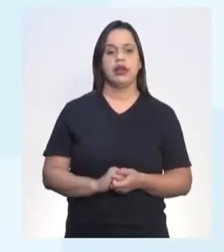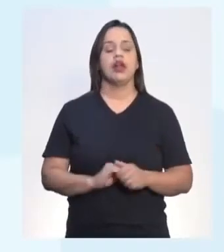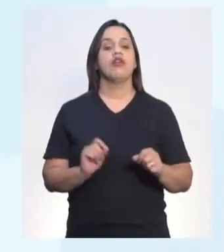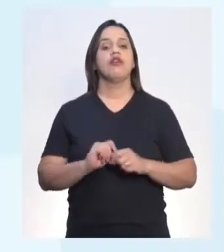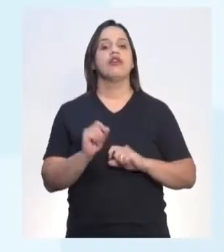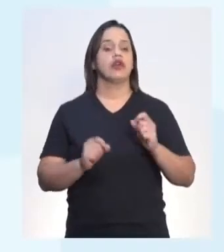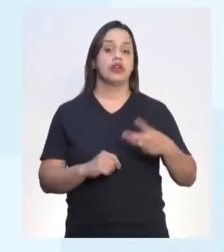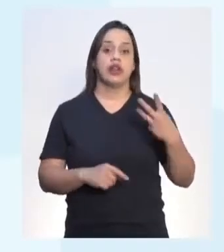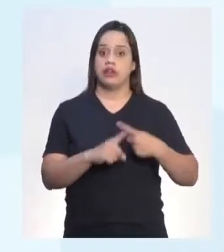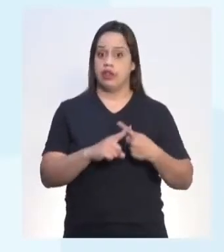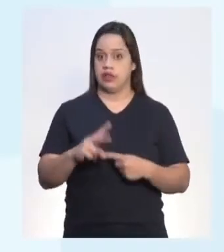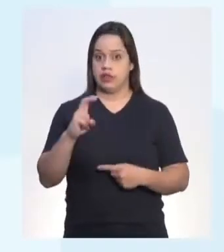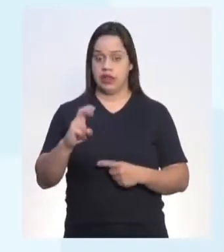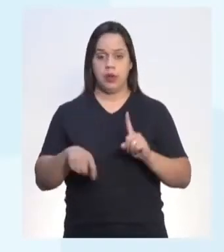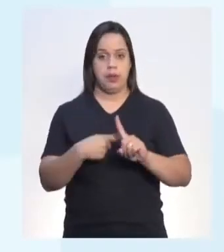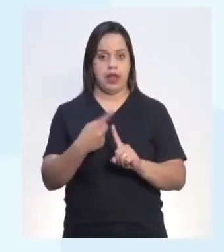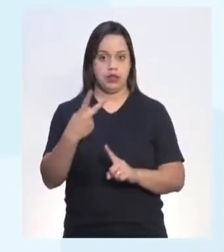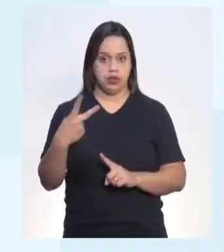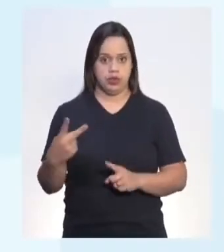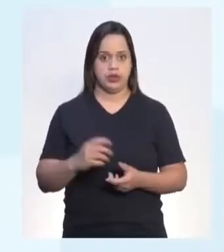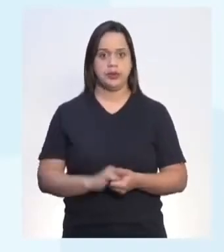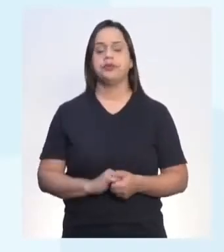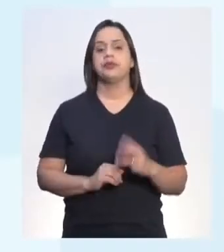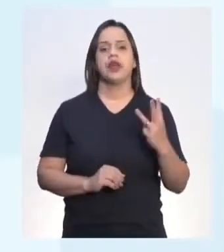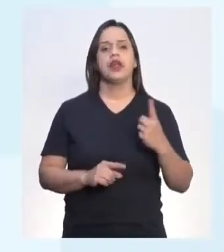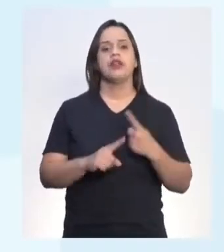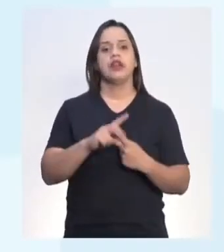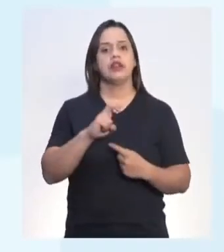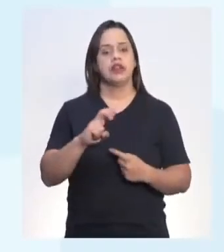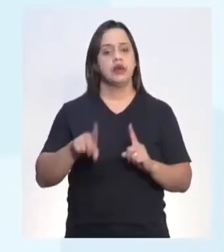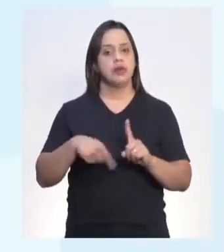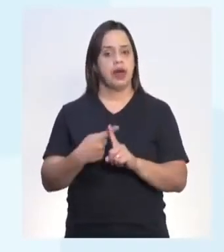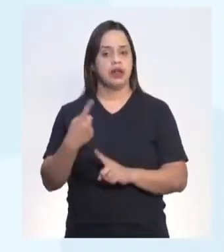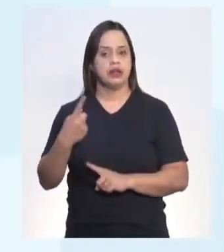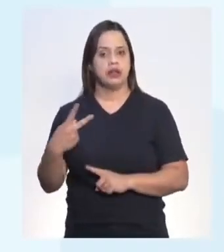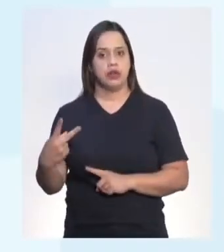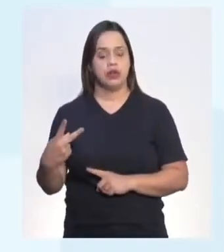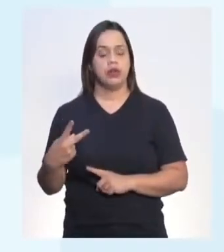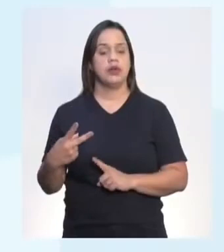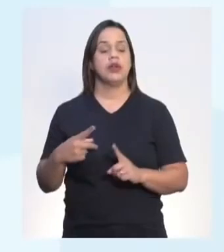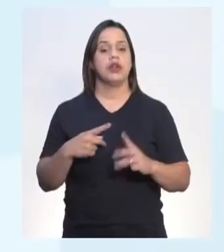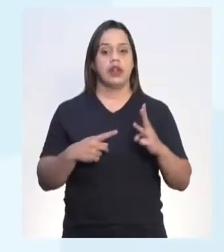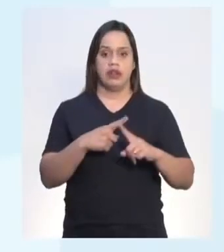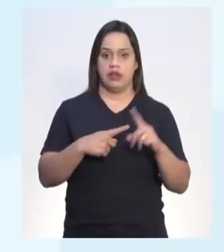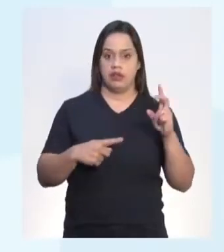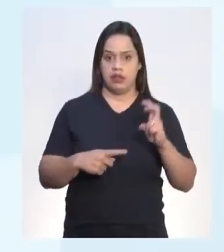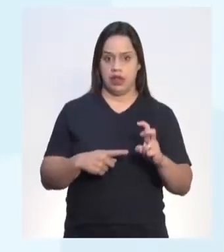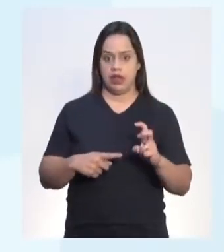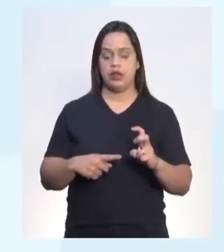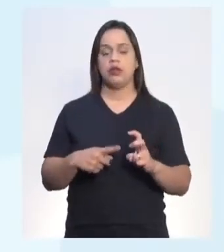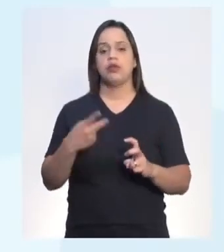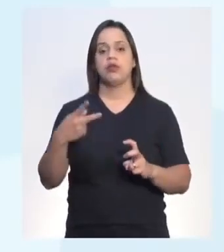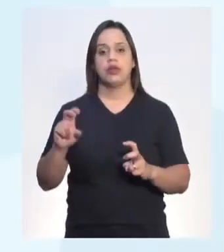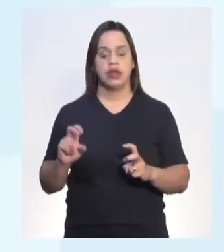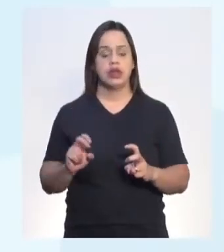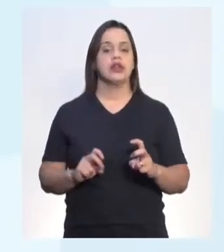fazer 3 vezes 5 mais 12. 3 vezes 5 na tabuada, 15. 15 mais 12, também dá para fazer de cabeça.